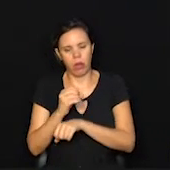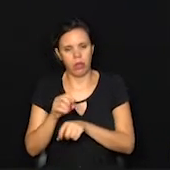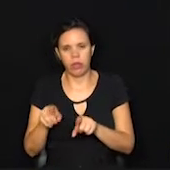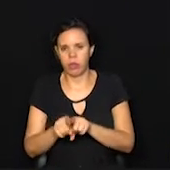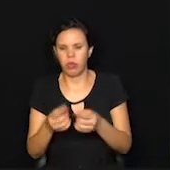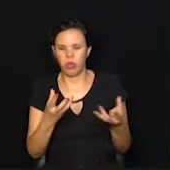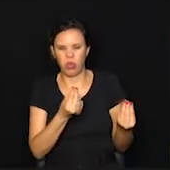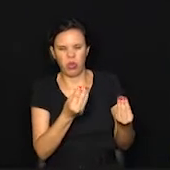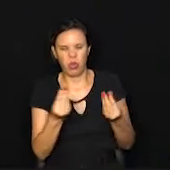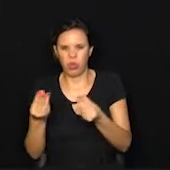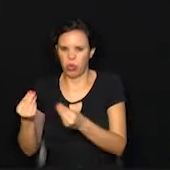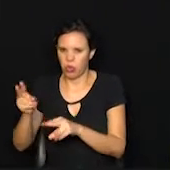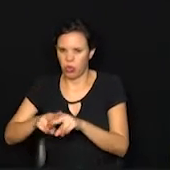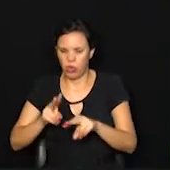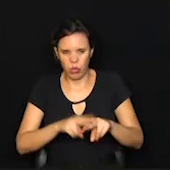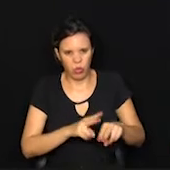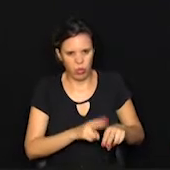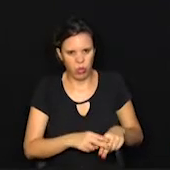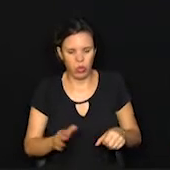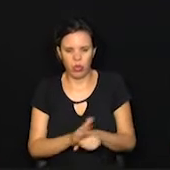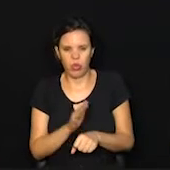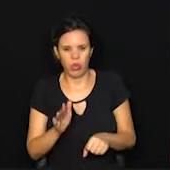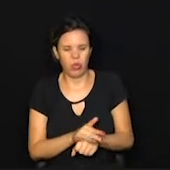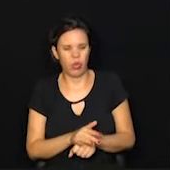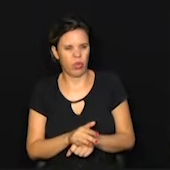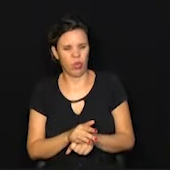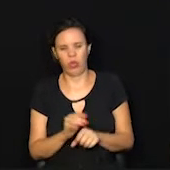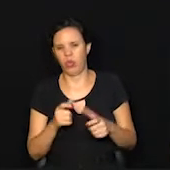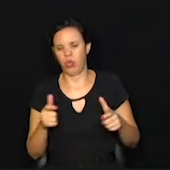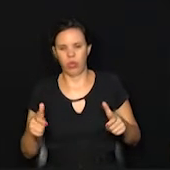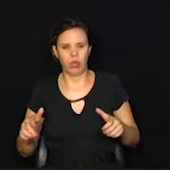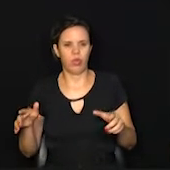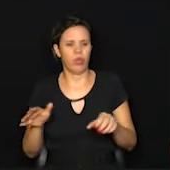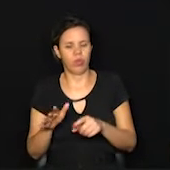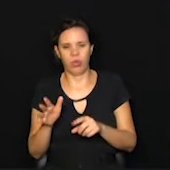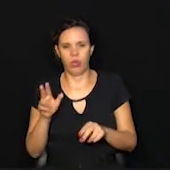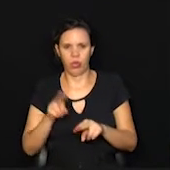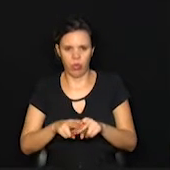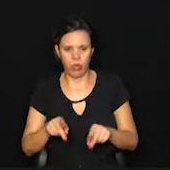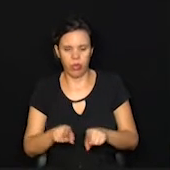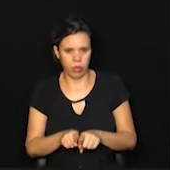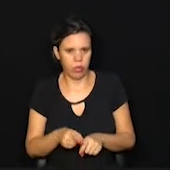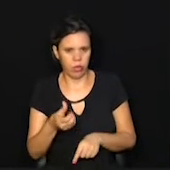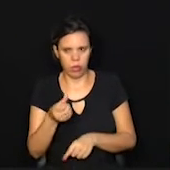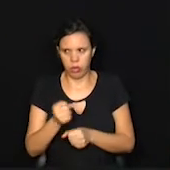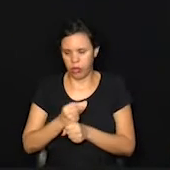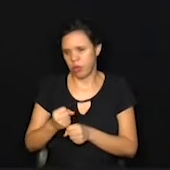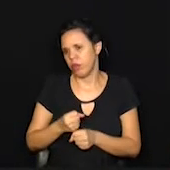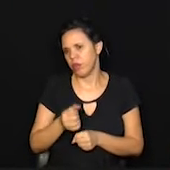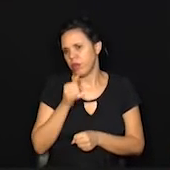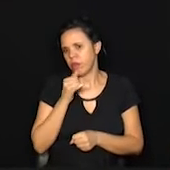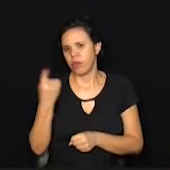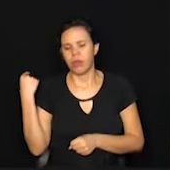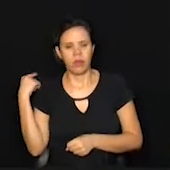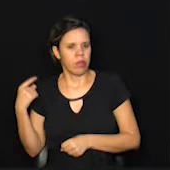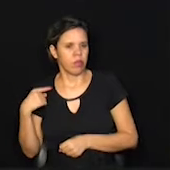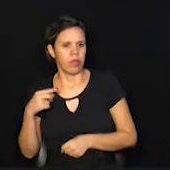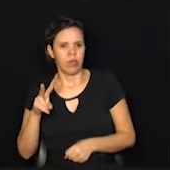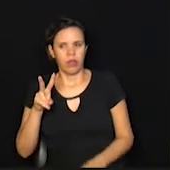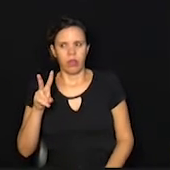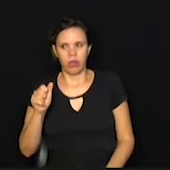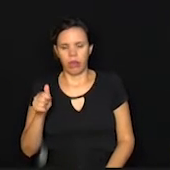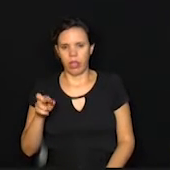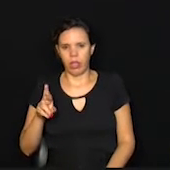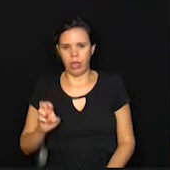e começam tensionamento cada vez maior no ano de 68 é a época por exemplo que o André